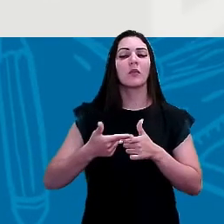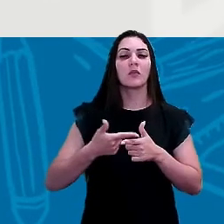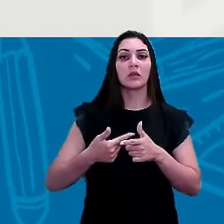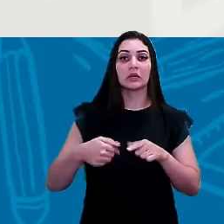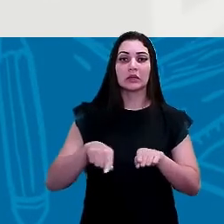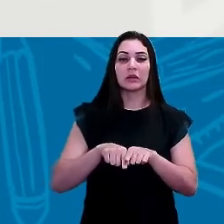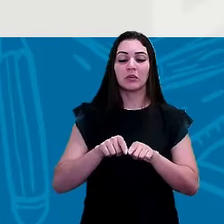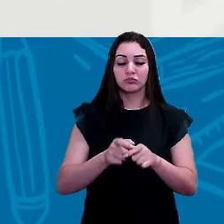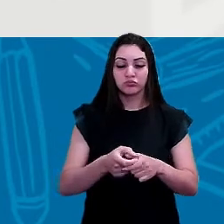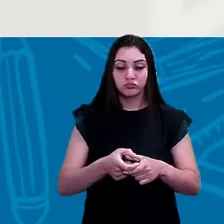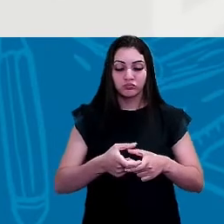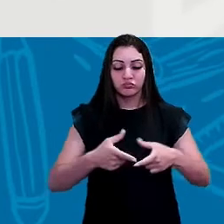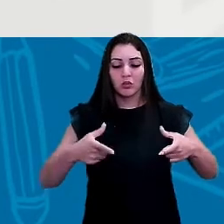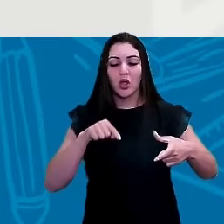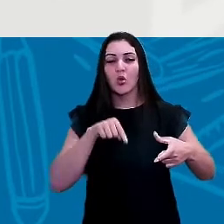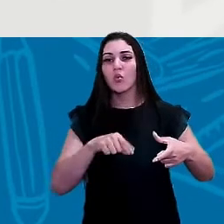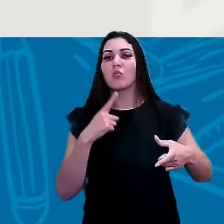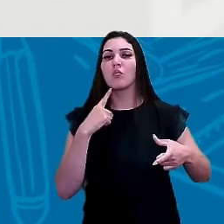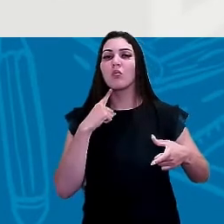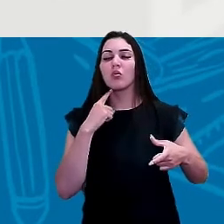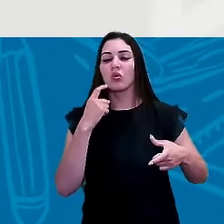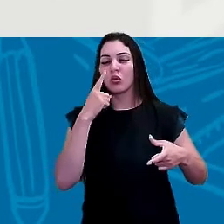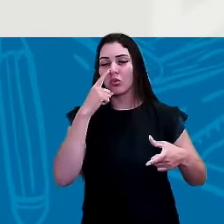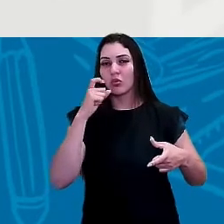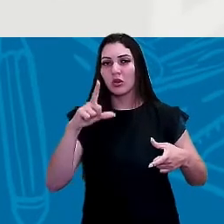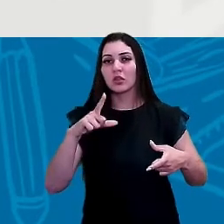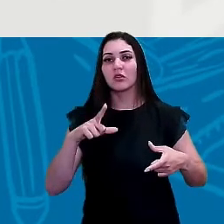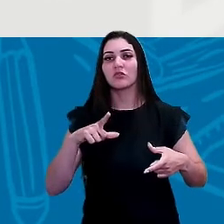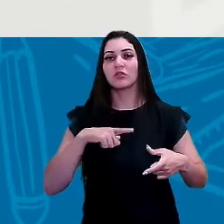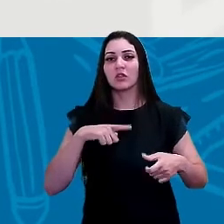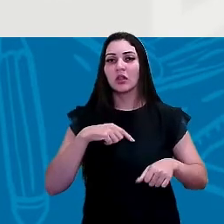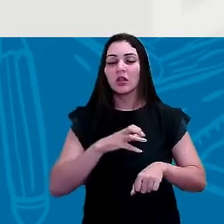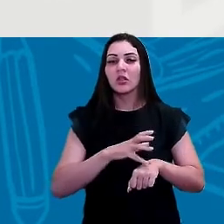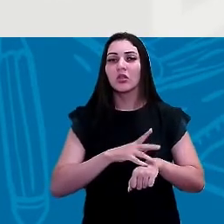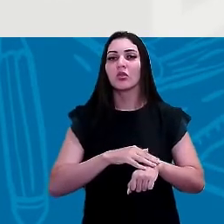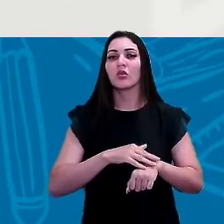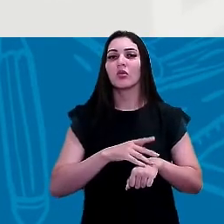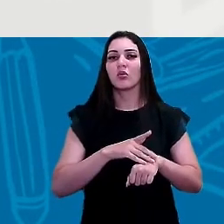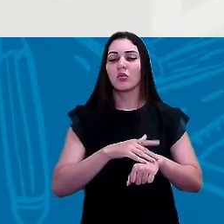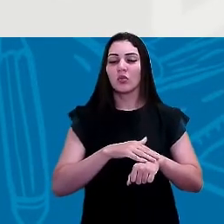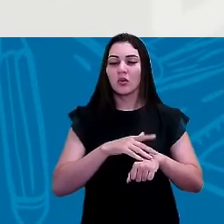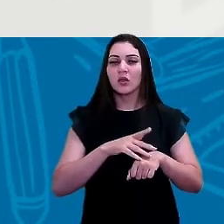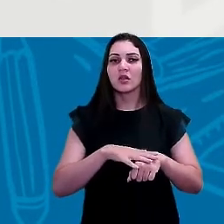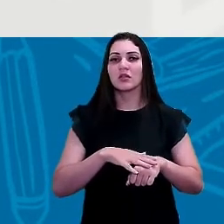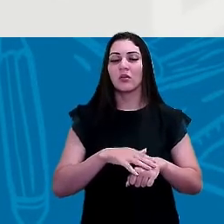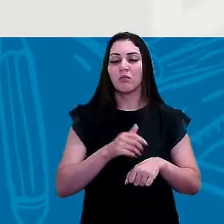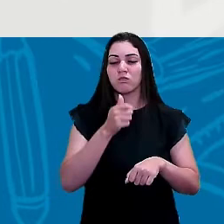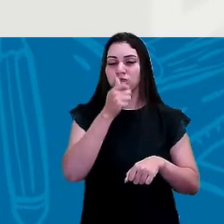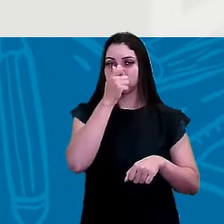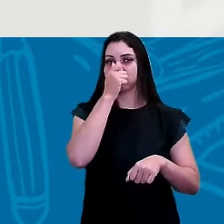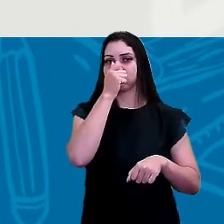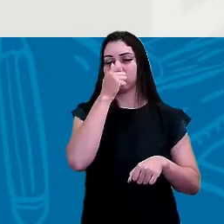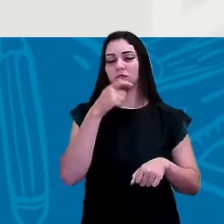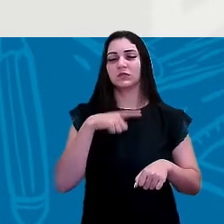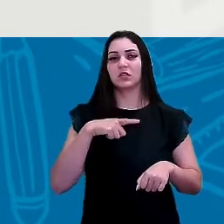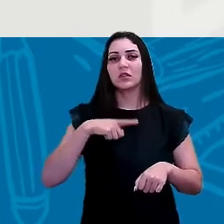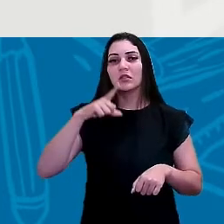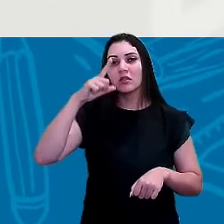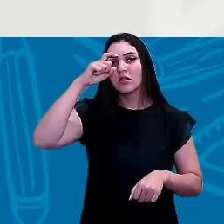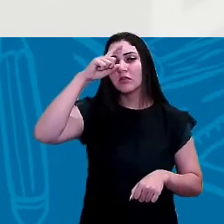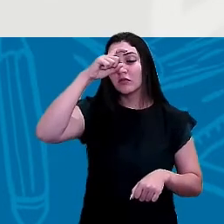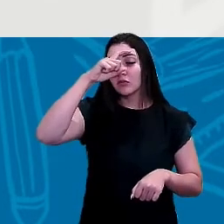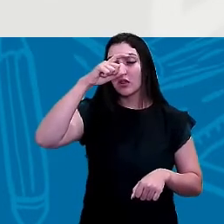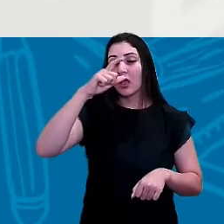do lixo também, né, que causa doenças, que entope as galerias, dificultando o escoamento d'água que